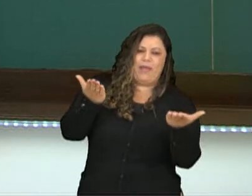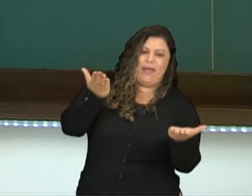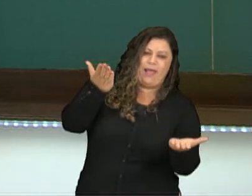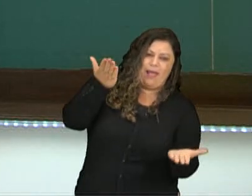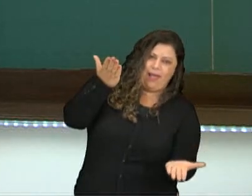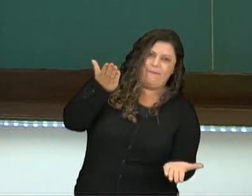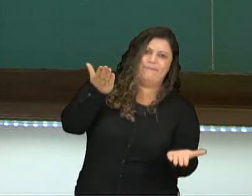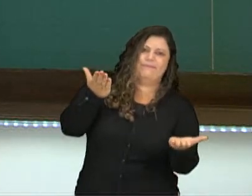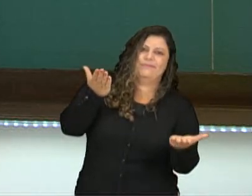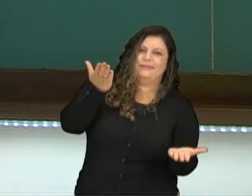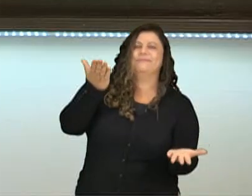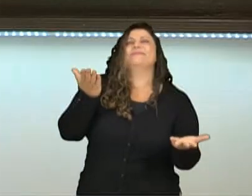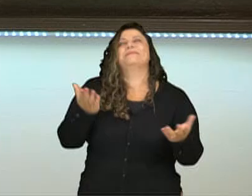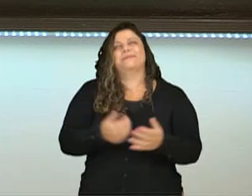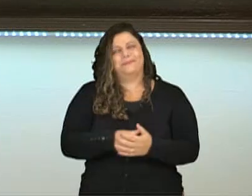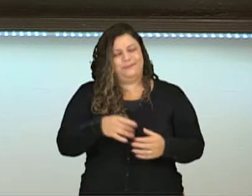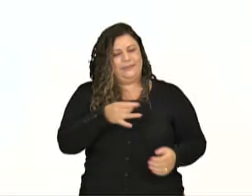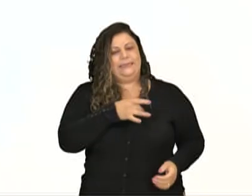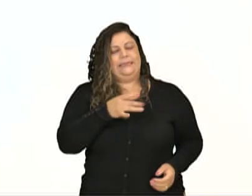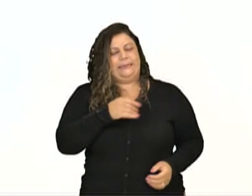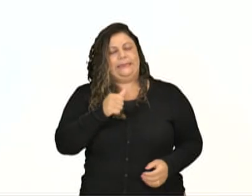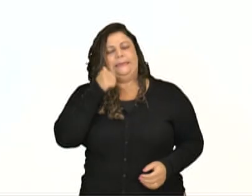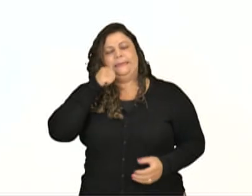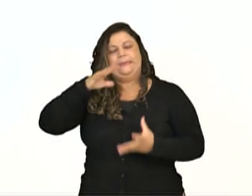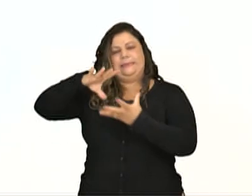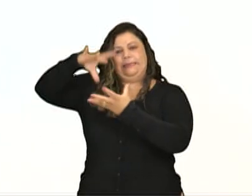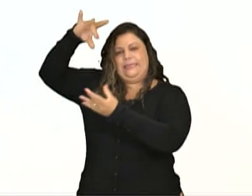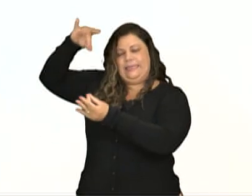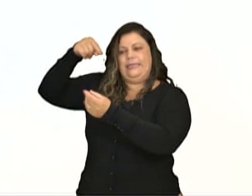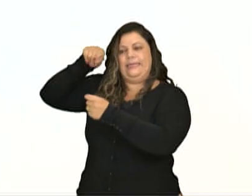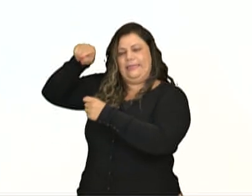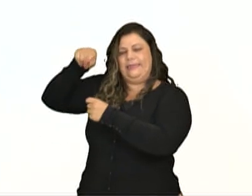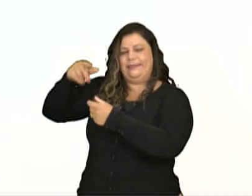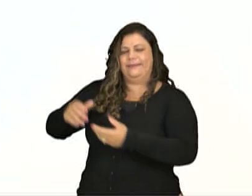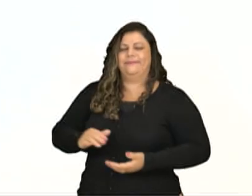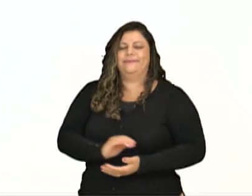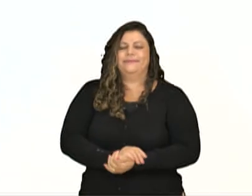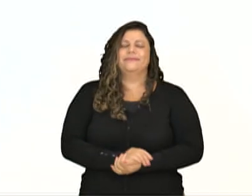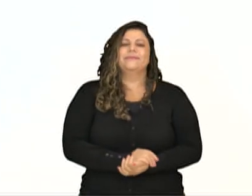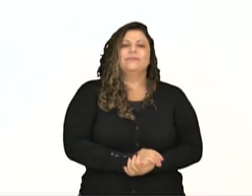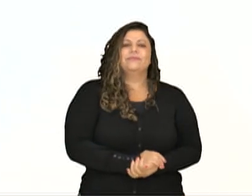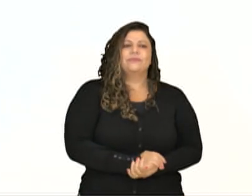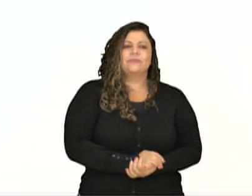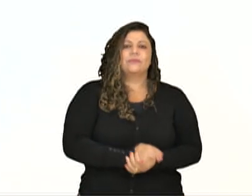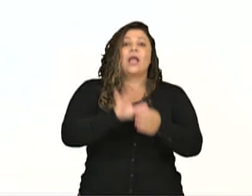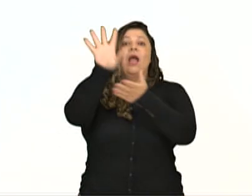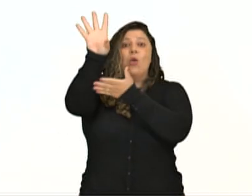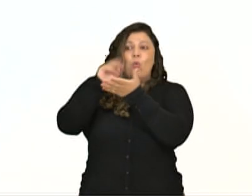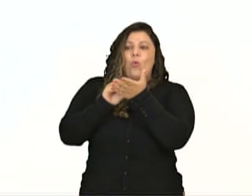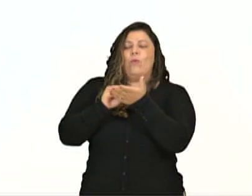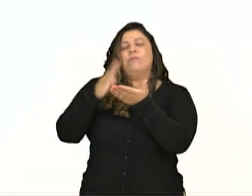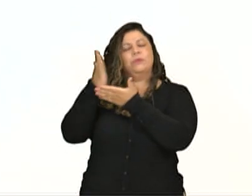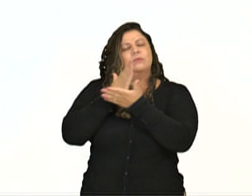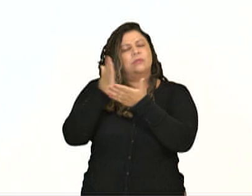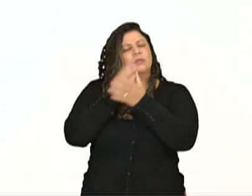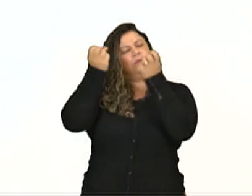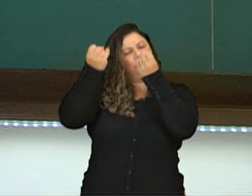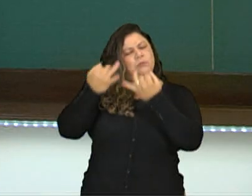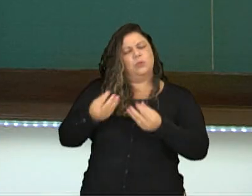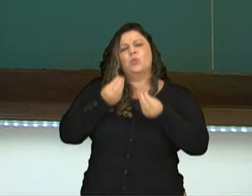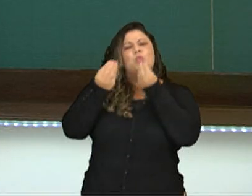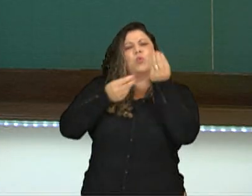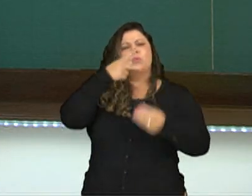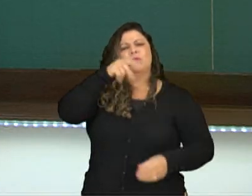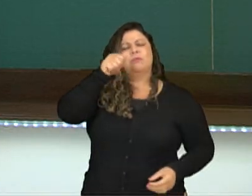deusa Ramemet. Ela mesma. Copie a pergunta no seu caderno e responda. Como o papiro pode ajudar nos estudos sobre a história do Egito Antigo? Agora é